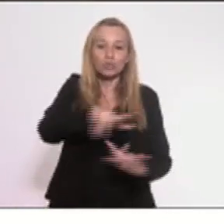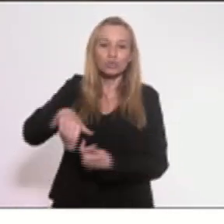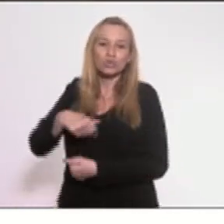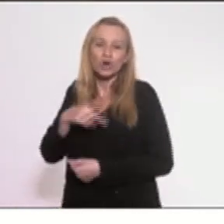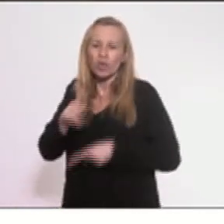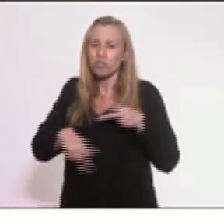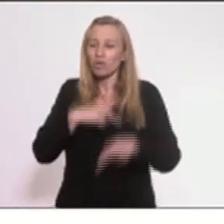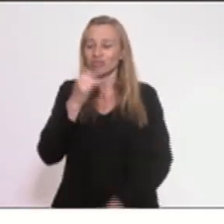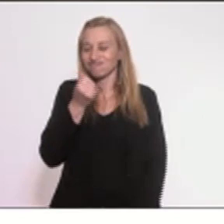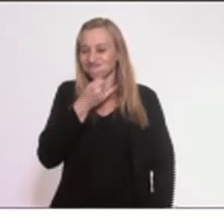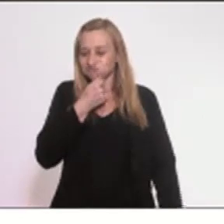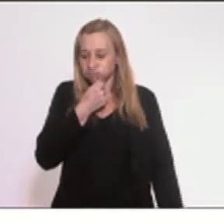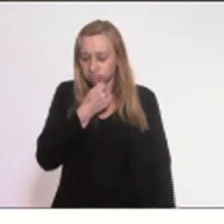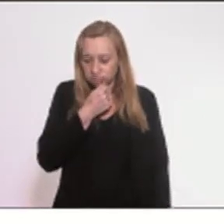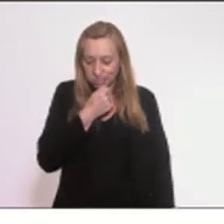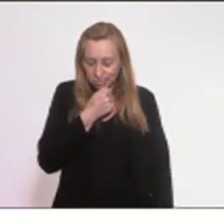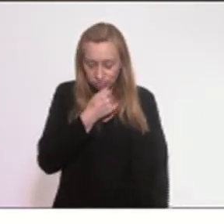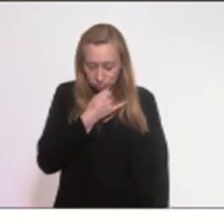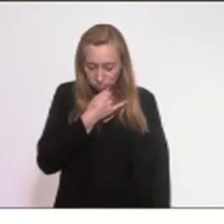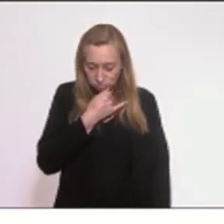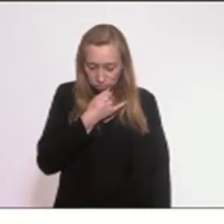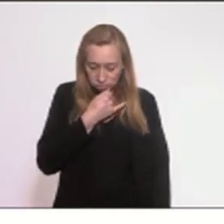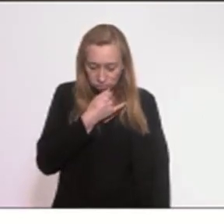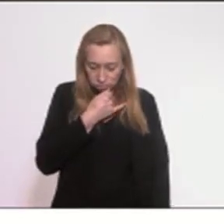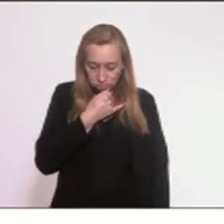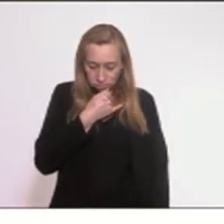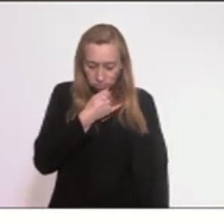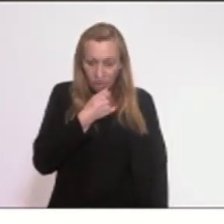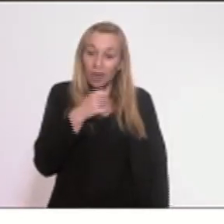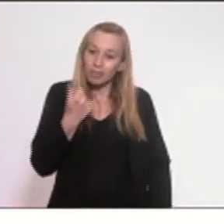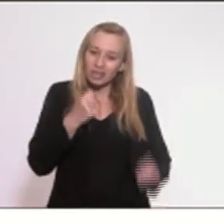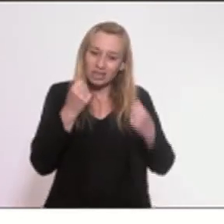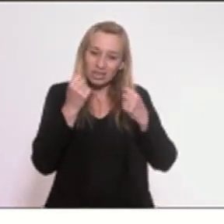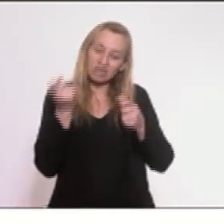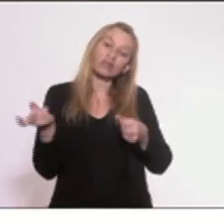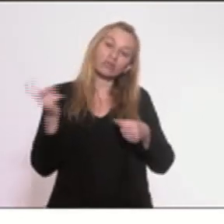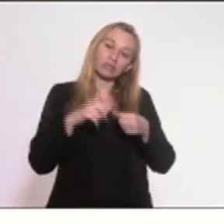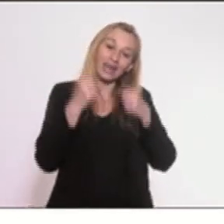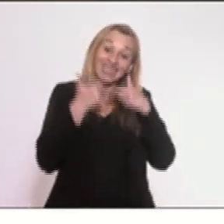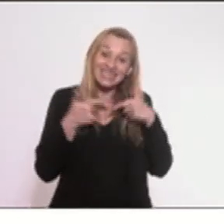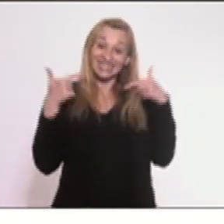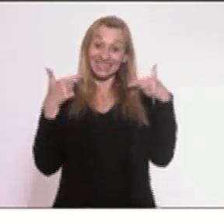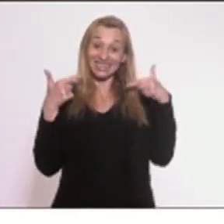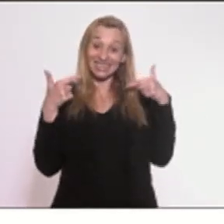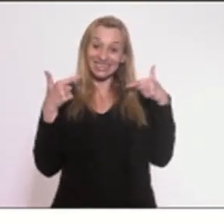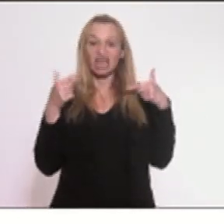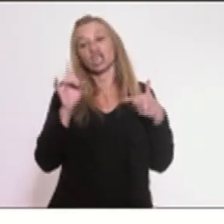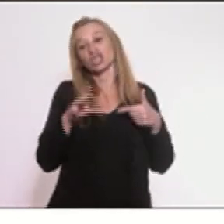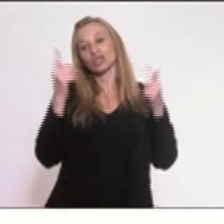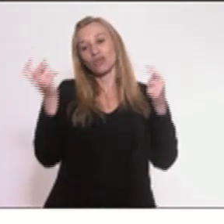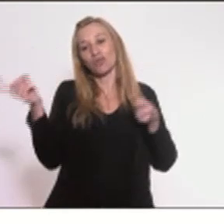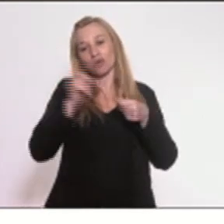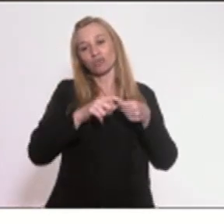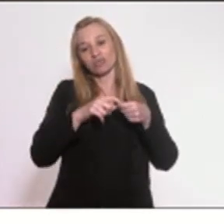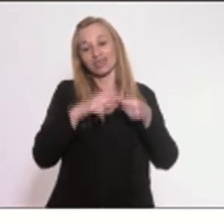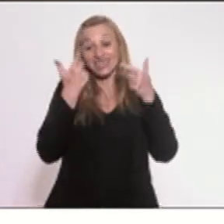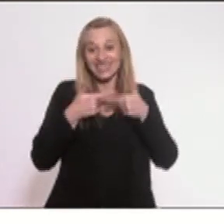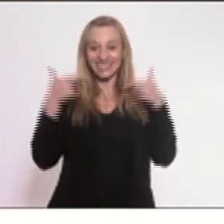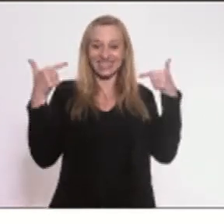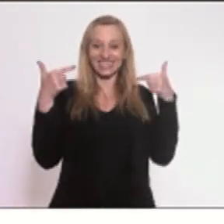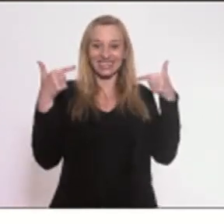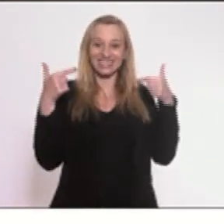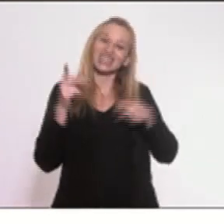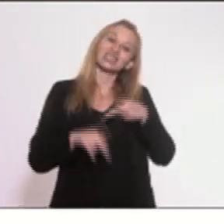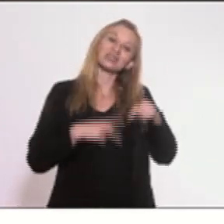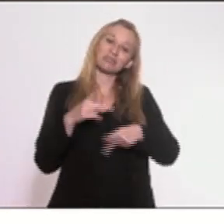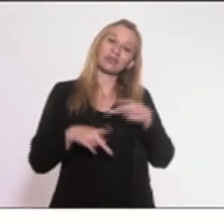está desmotivado. Essa alegria tem que ser resgatada. E só se resgata essa alegria do povo, que é um povo